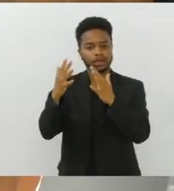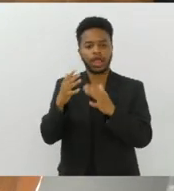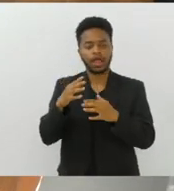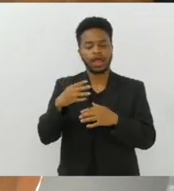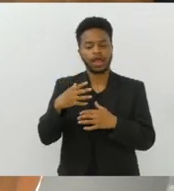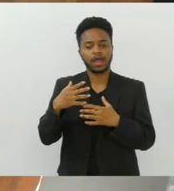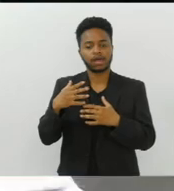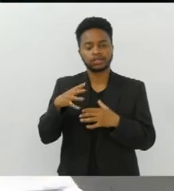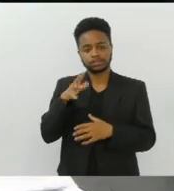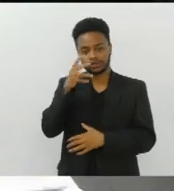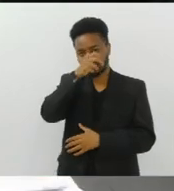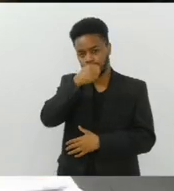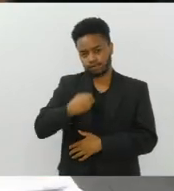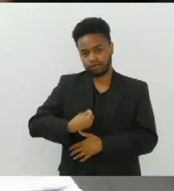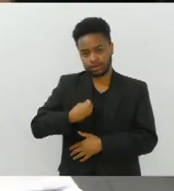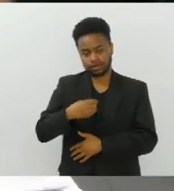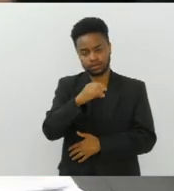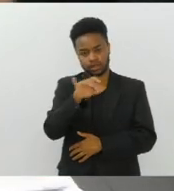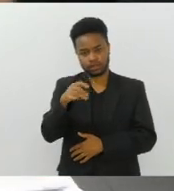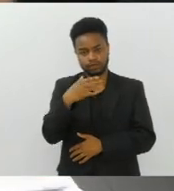obrigado.